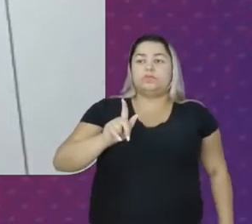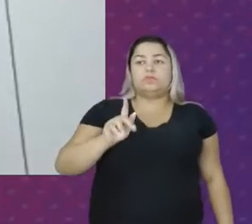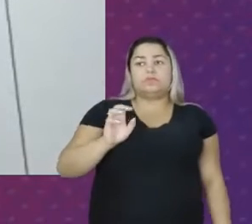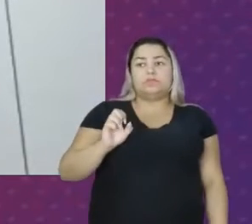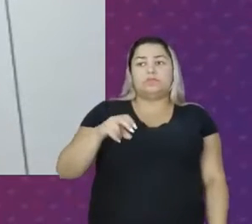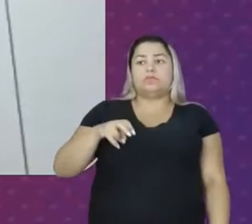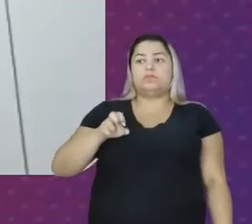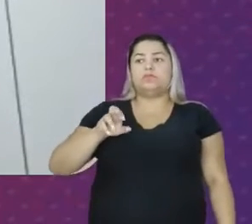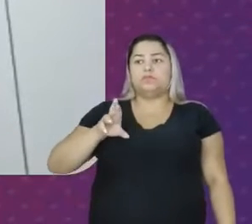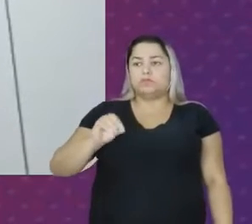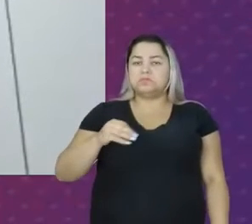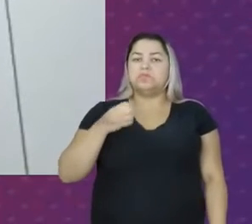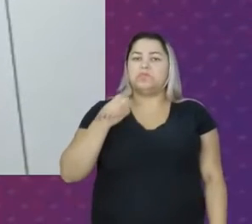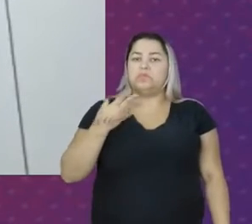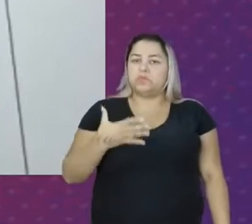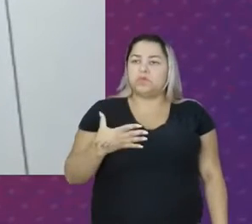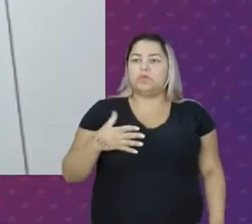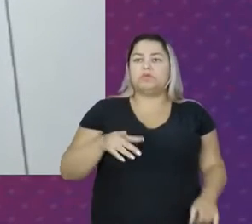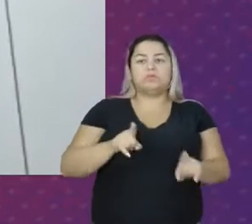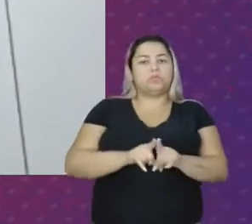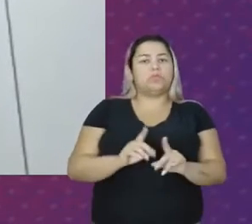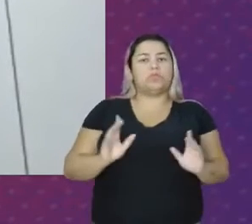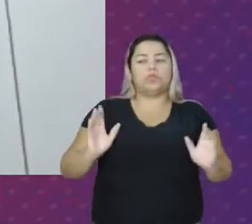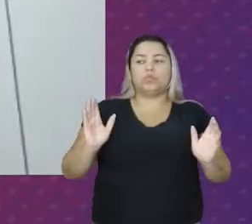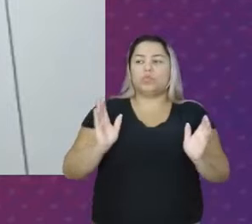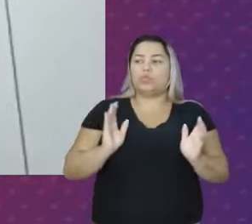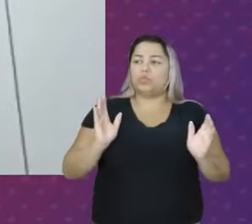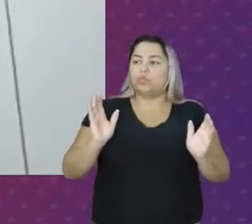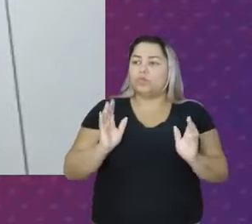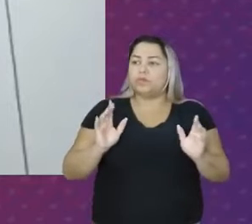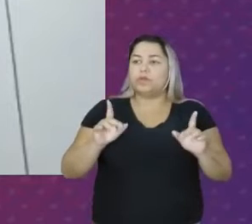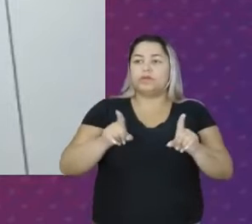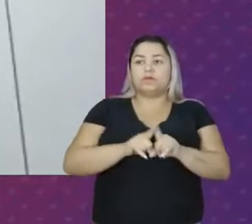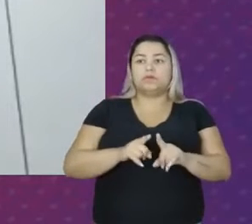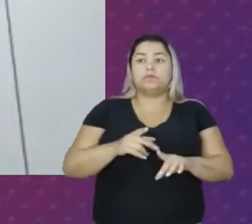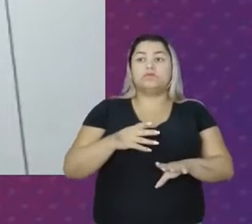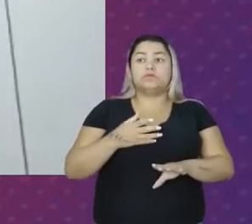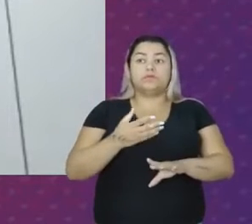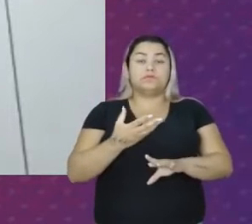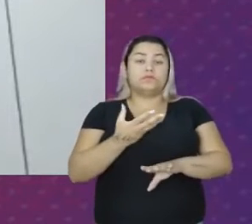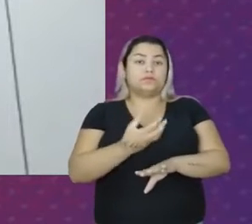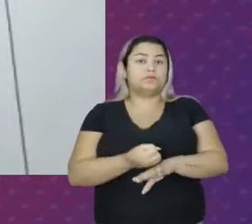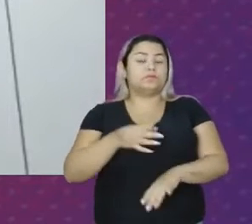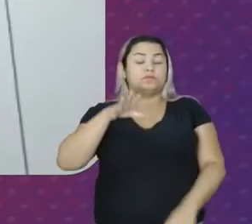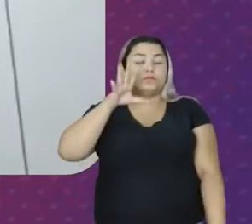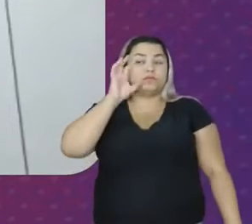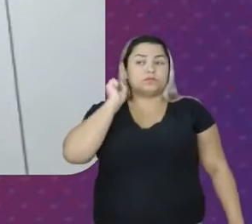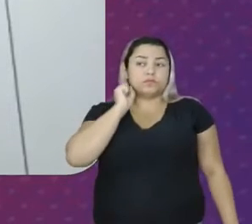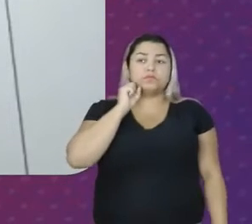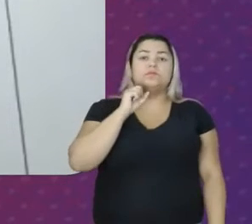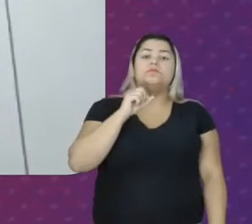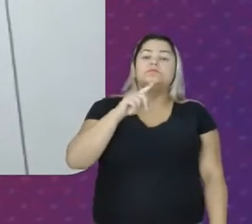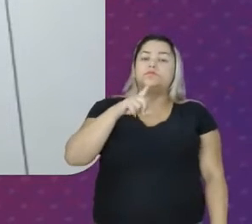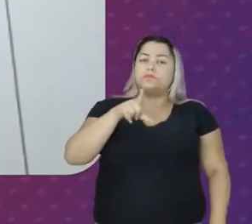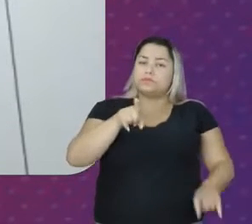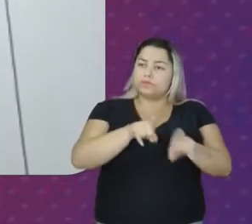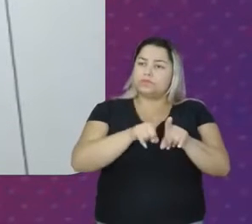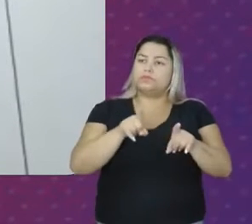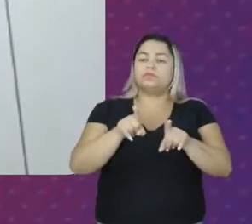muito produtivo, muito valioso o conteúdo dessa escuta. A gente também